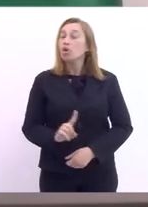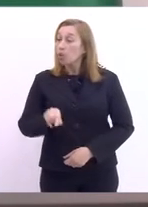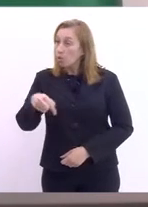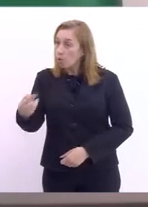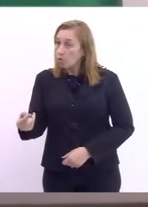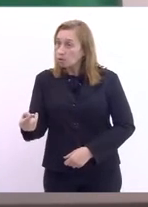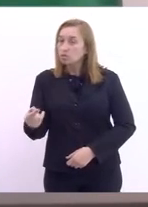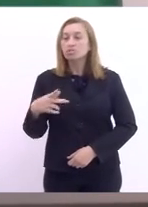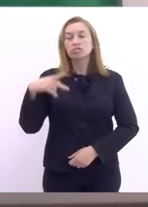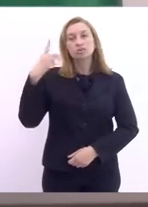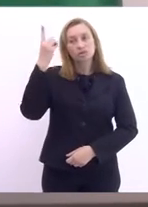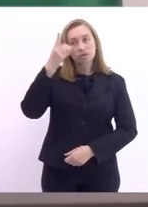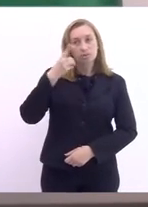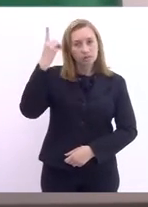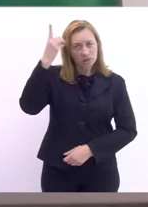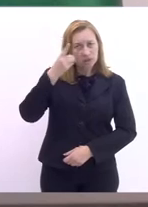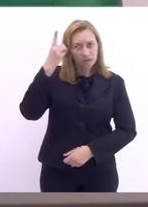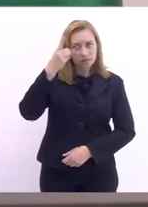outro parlamentar